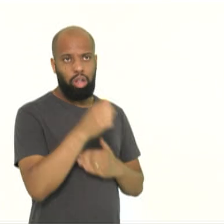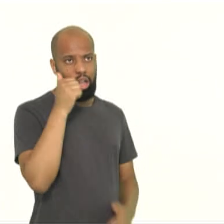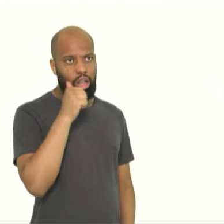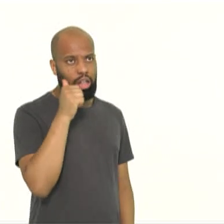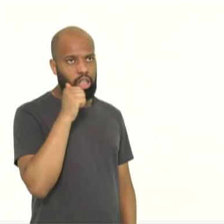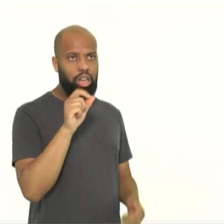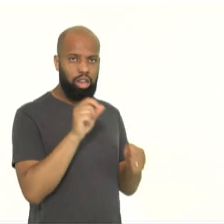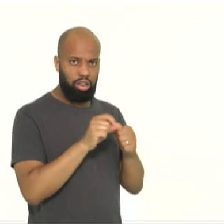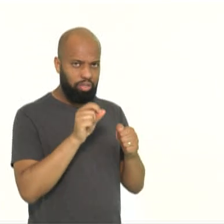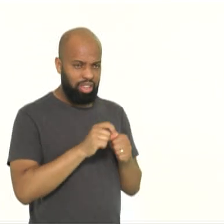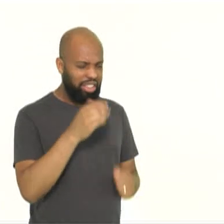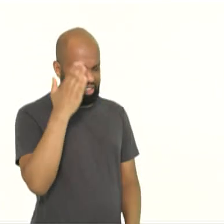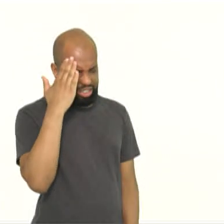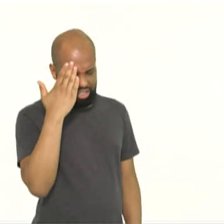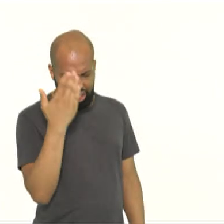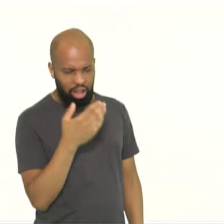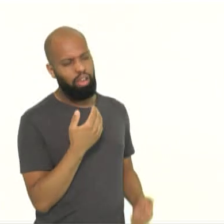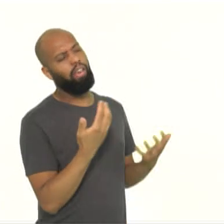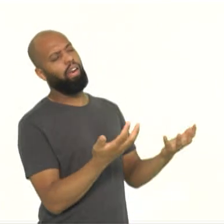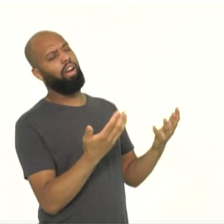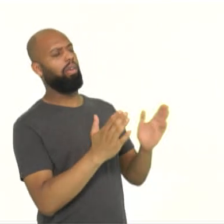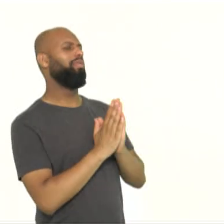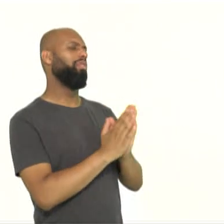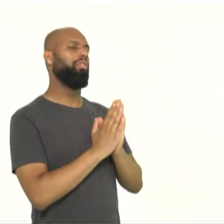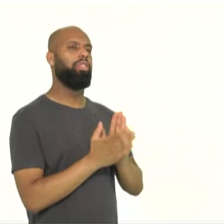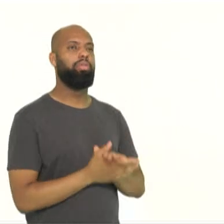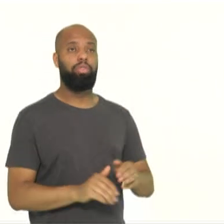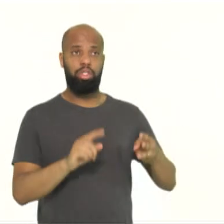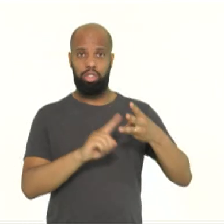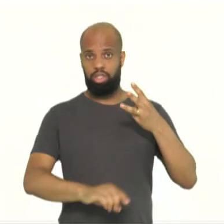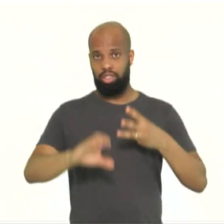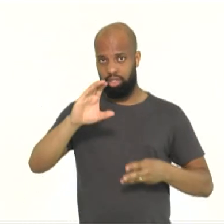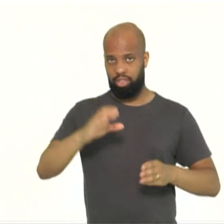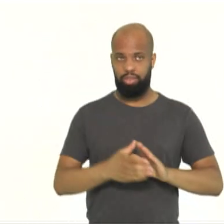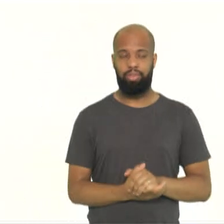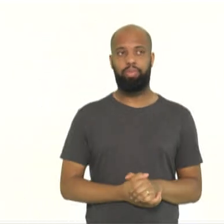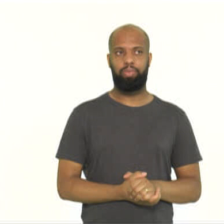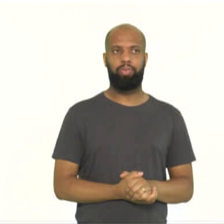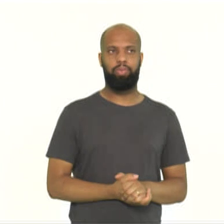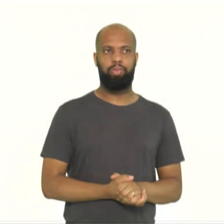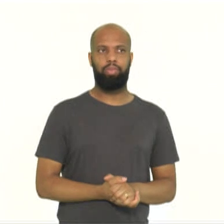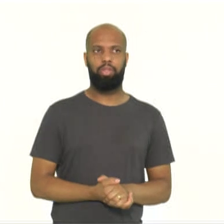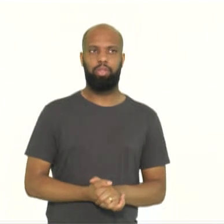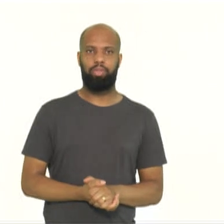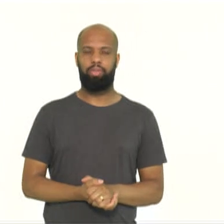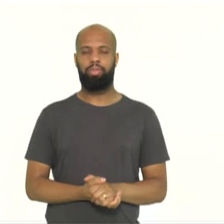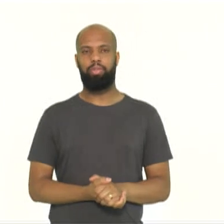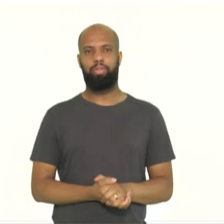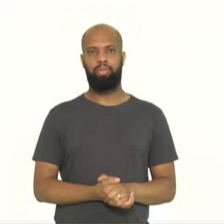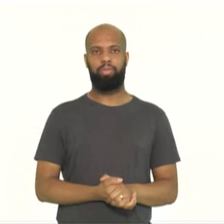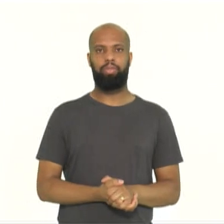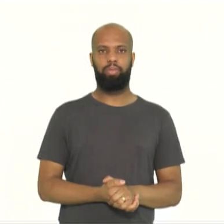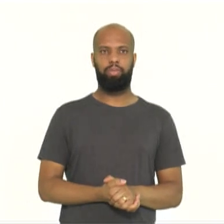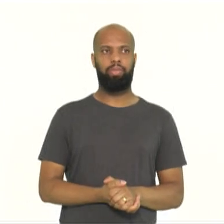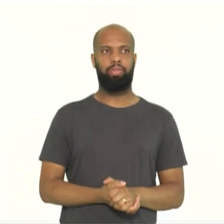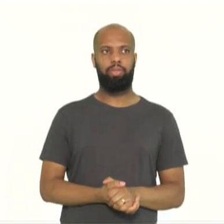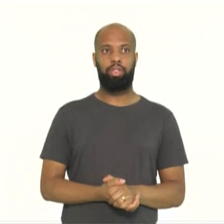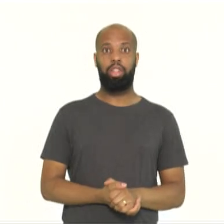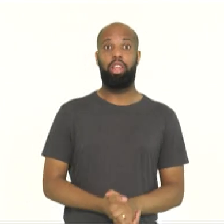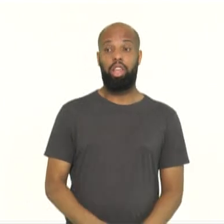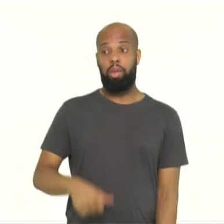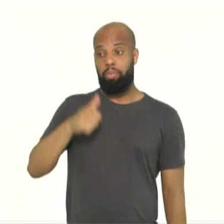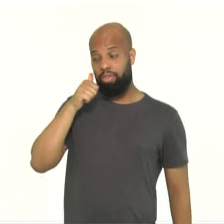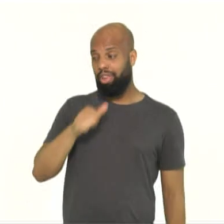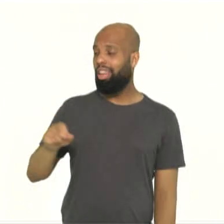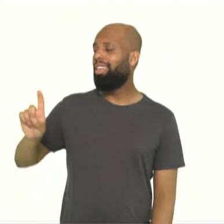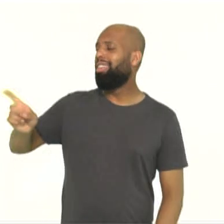ela está vivendo esse romance com você? E em la C, Ágata desconstrui a ideia inicial de Gaturro, ela